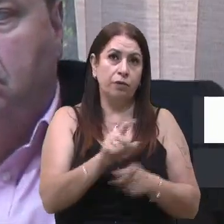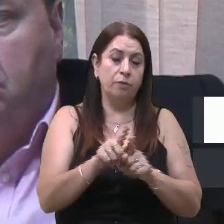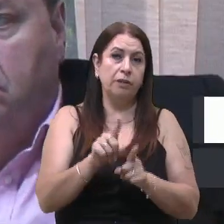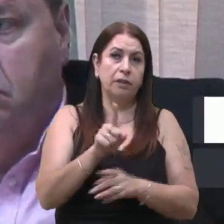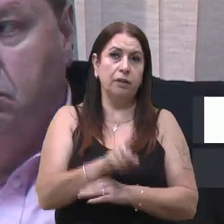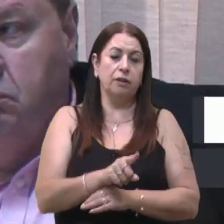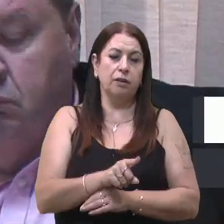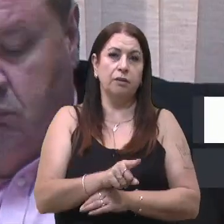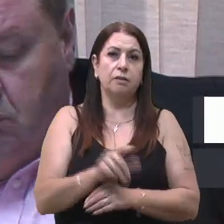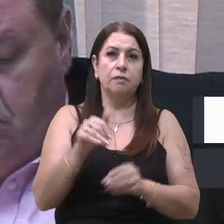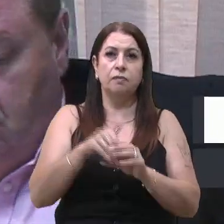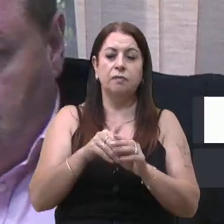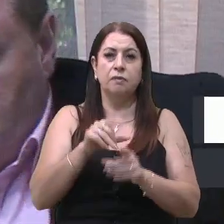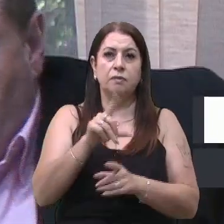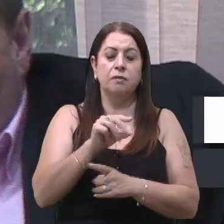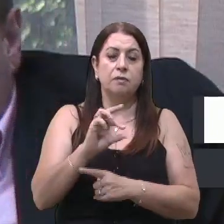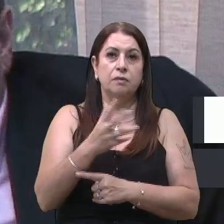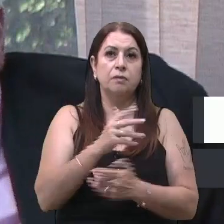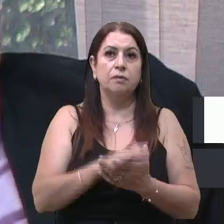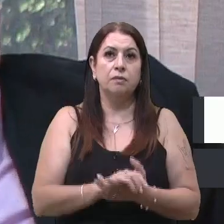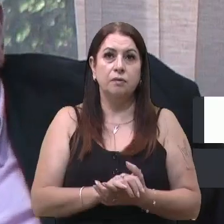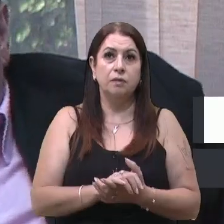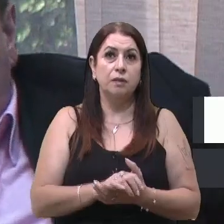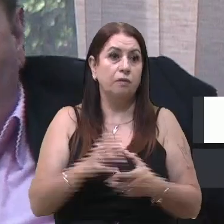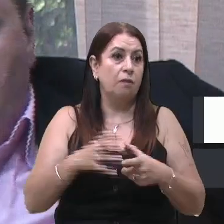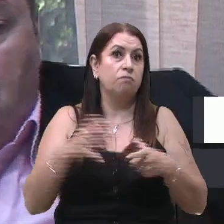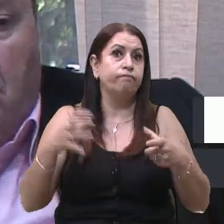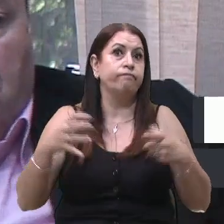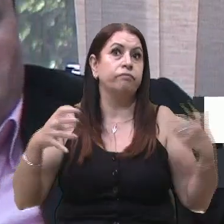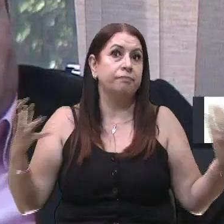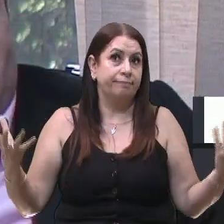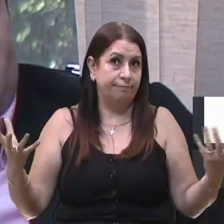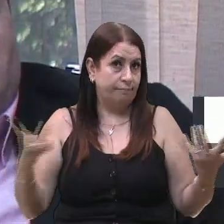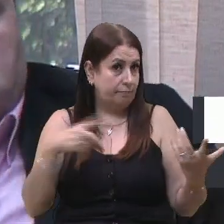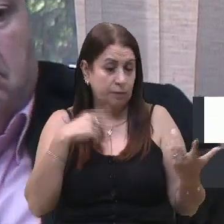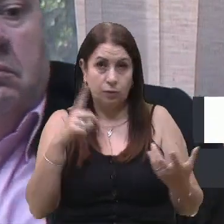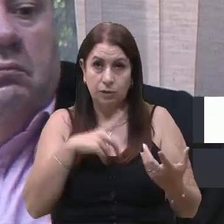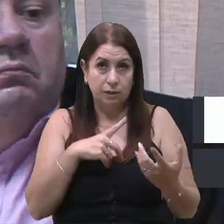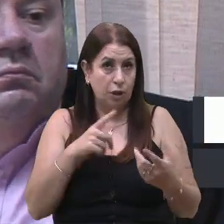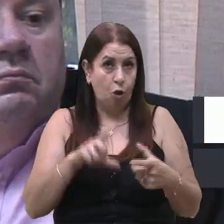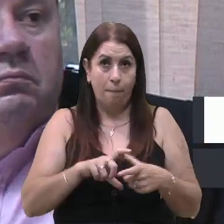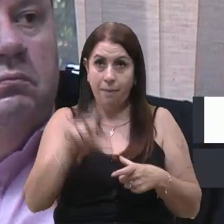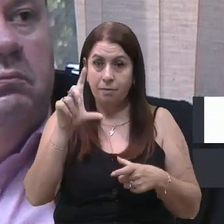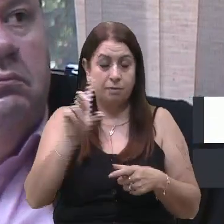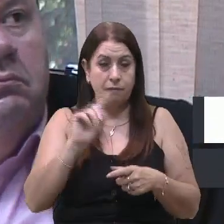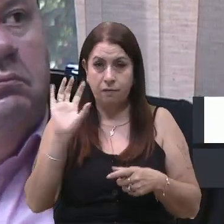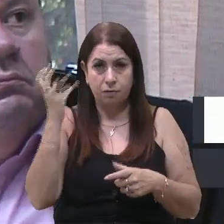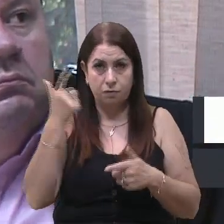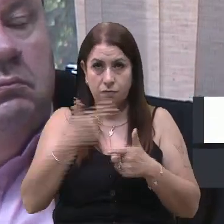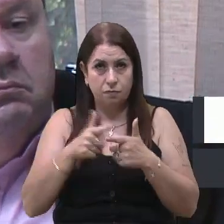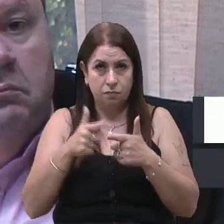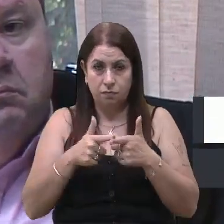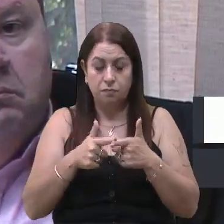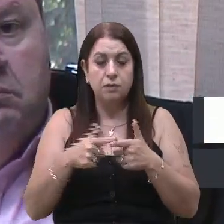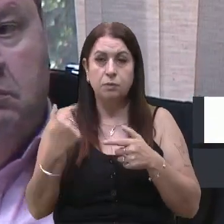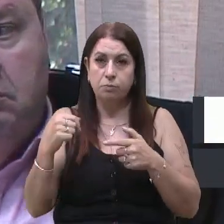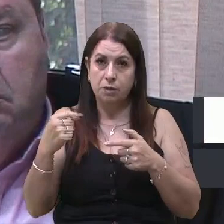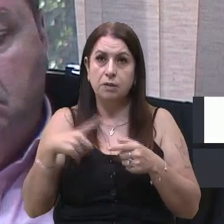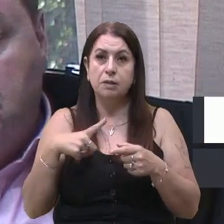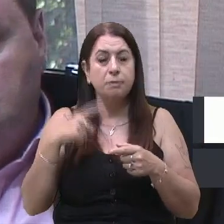está votando um de 10 milhões e vai virar uma bola de neve e isso só tende a aumentar e não vai resolver o problema. Então, a gente precisa